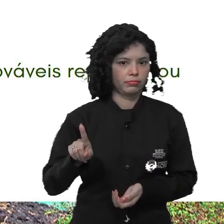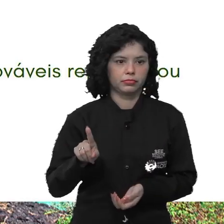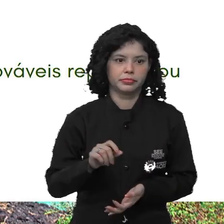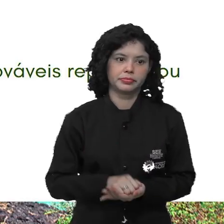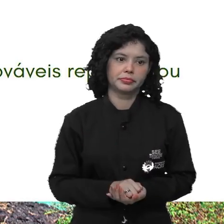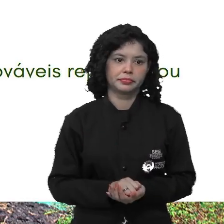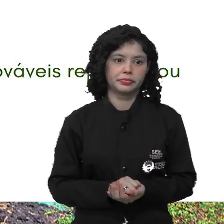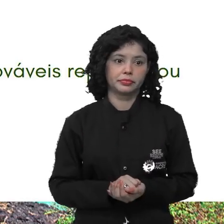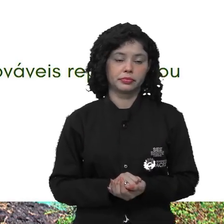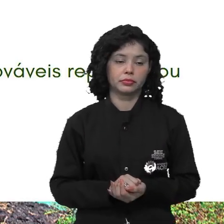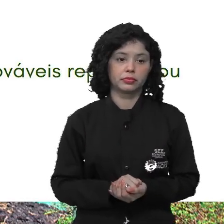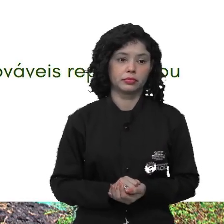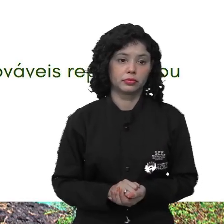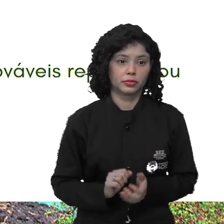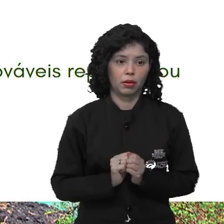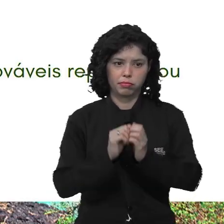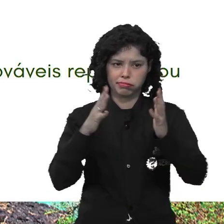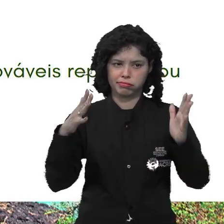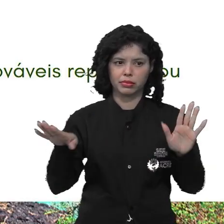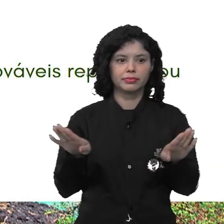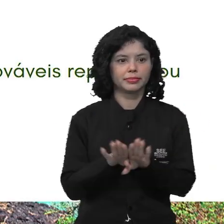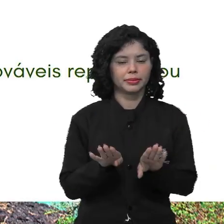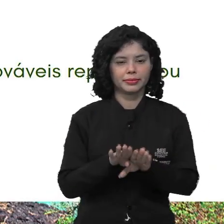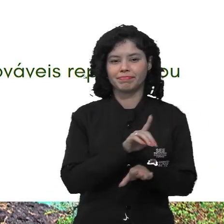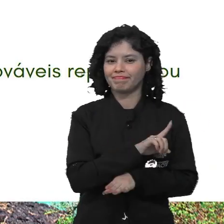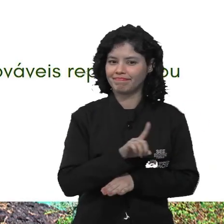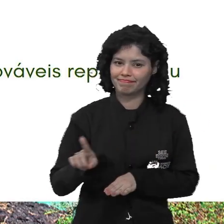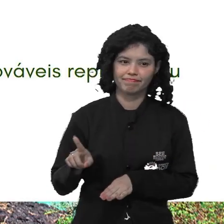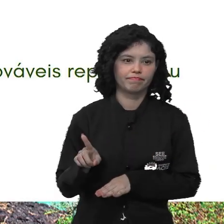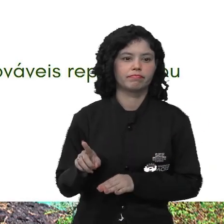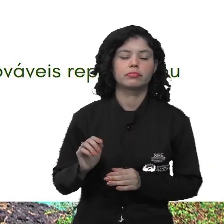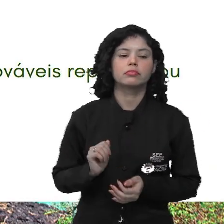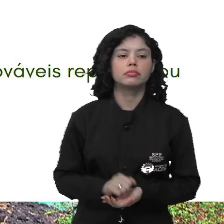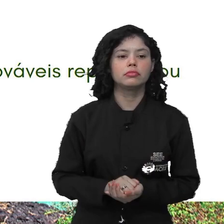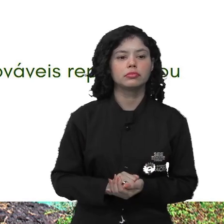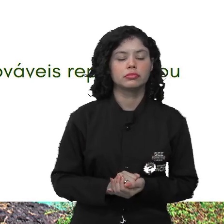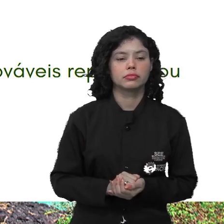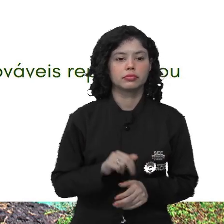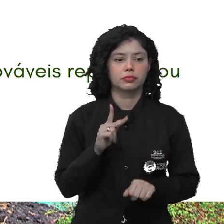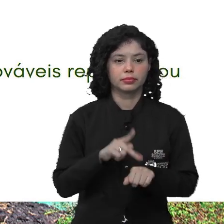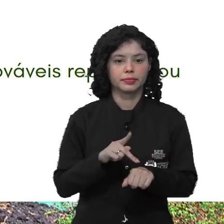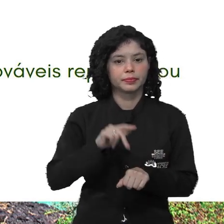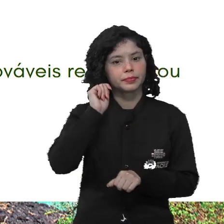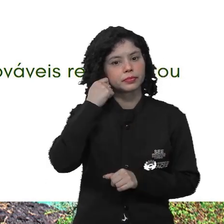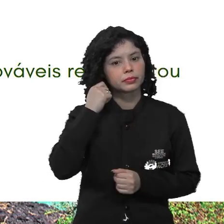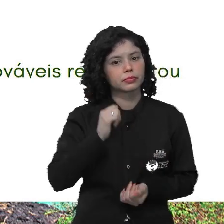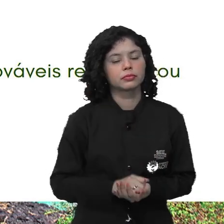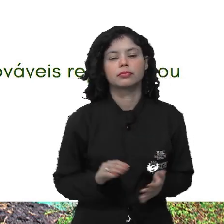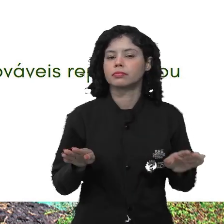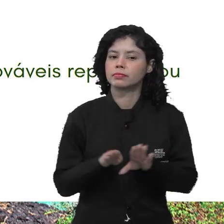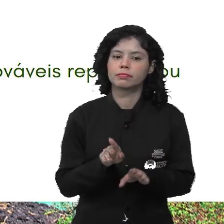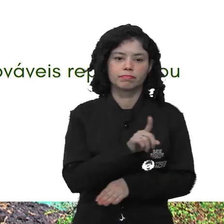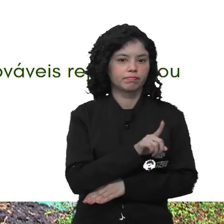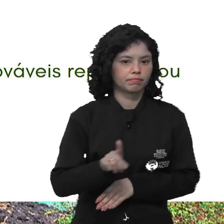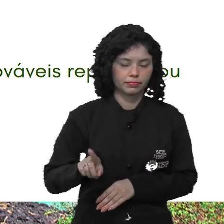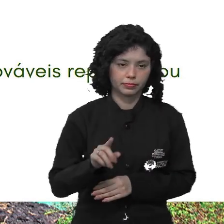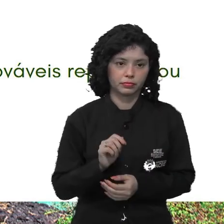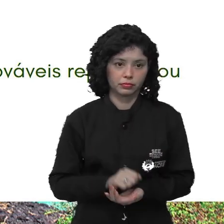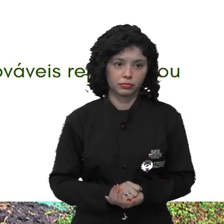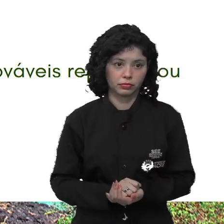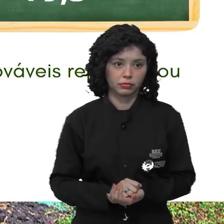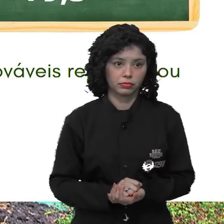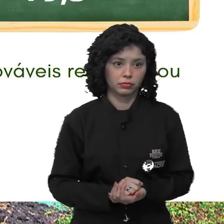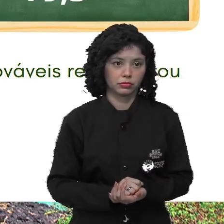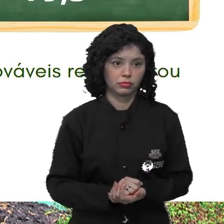renováveis. Nuclear também, a gente acabou de ver, ela também é uma energia que não é renovável e o carvão mineral também não é renovável,